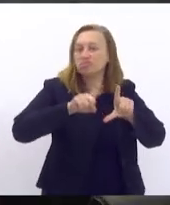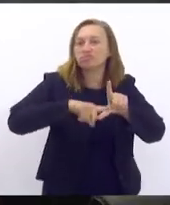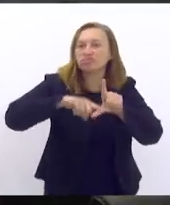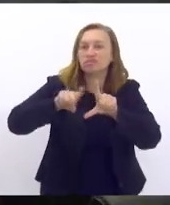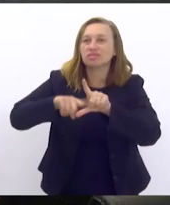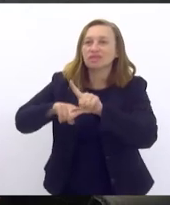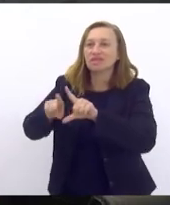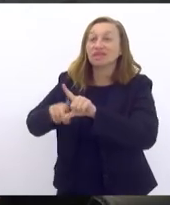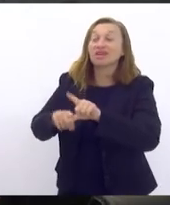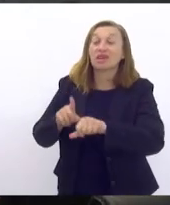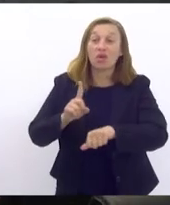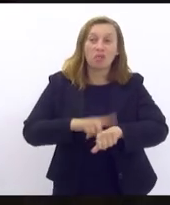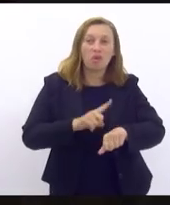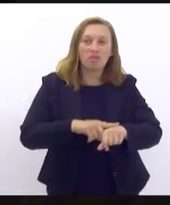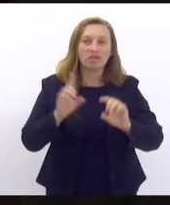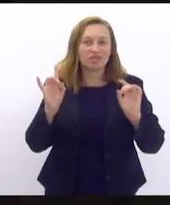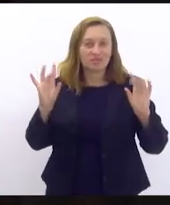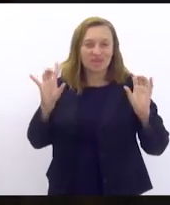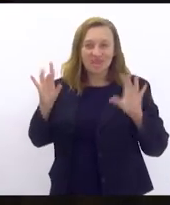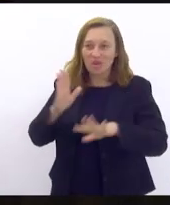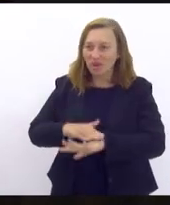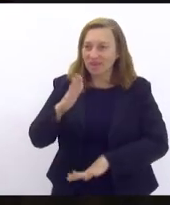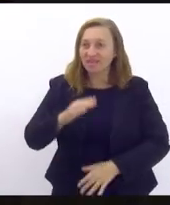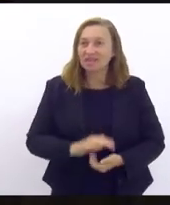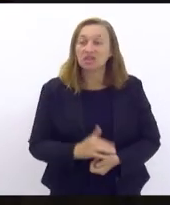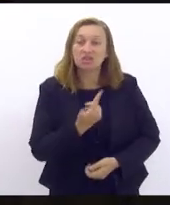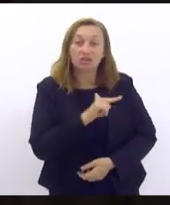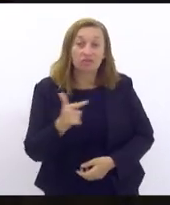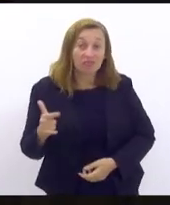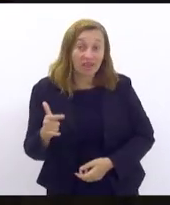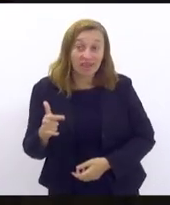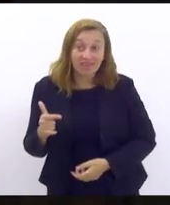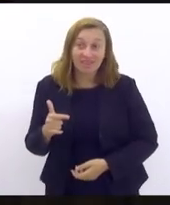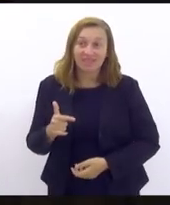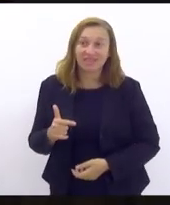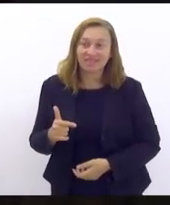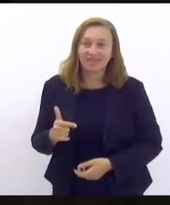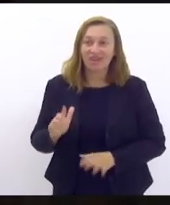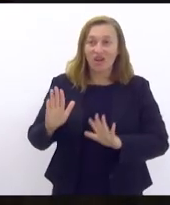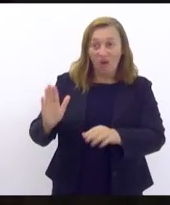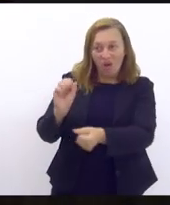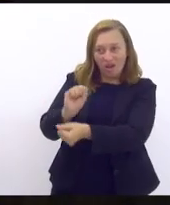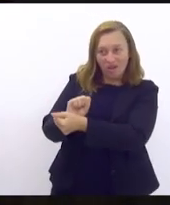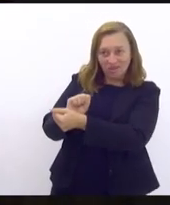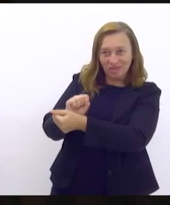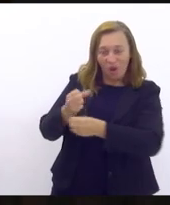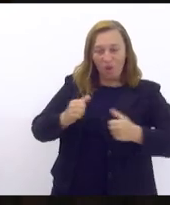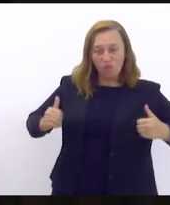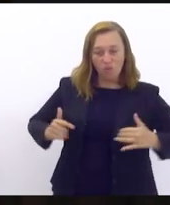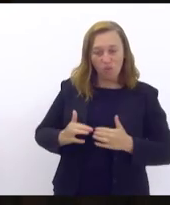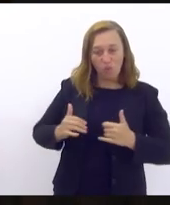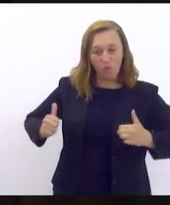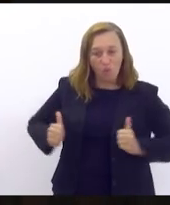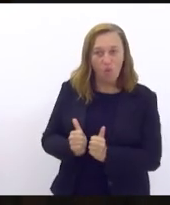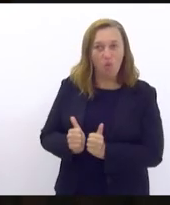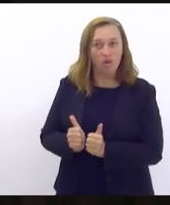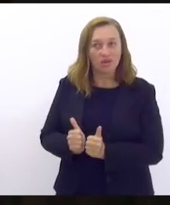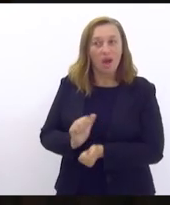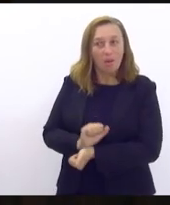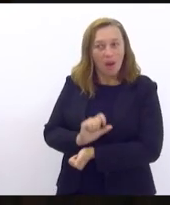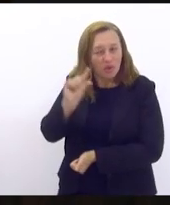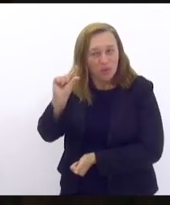Vamos chegar ao momento mais especial. Não havendo... Segura a sanfona.